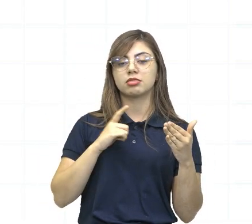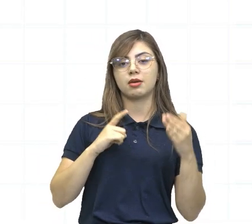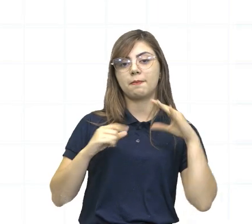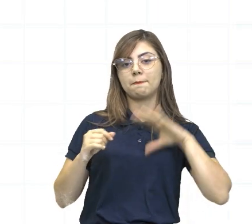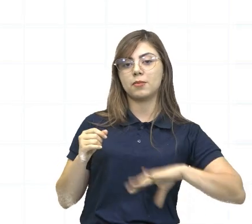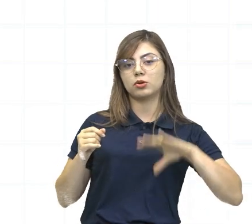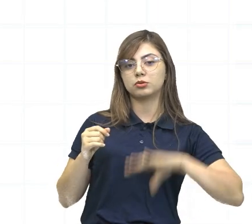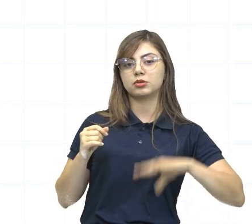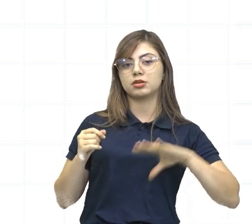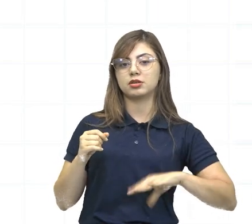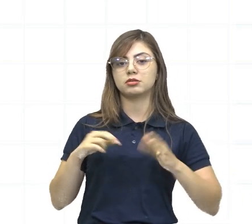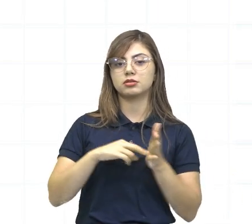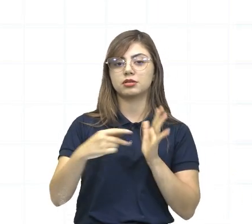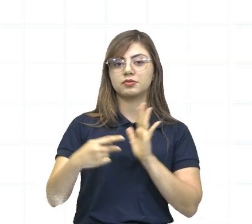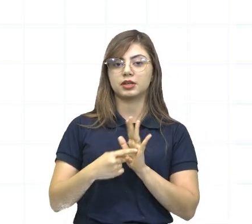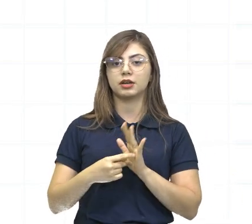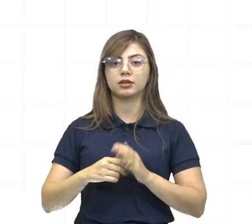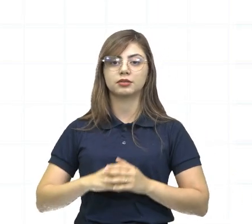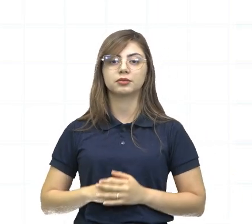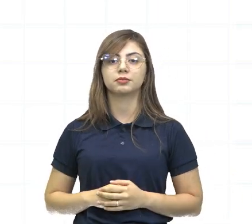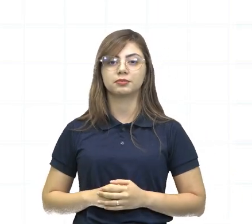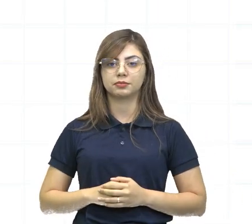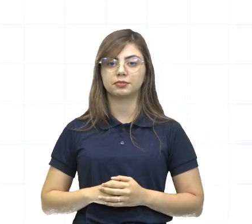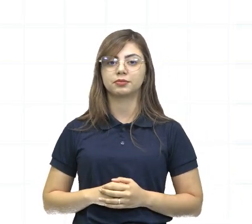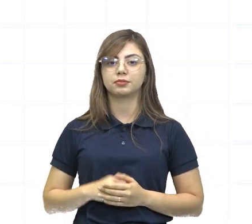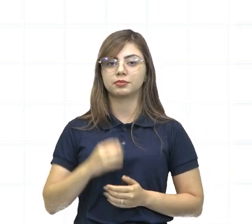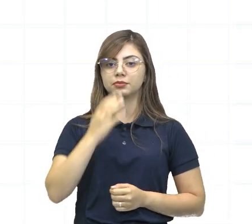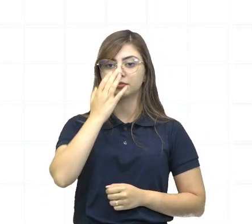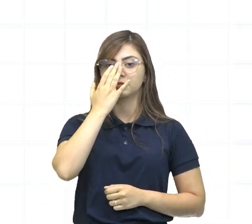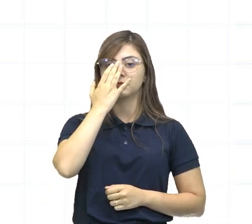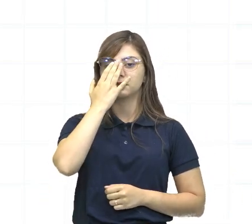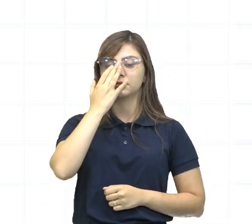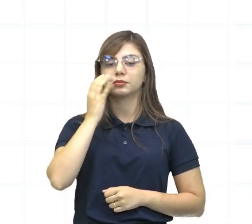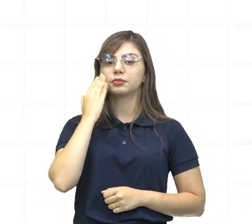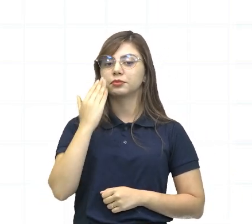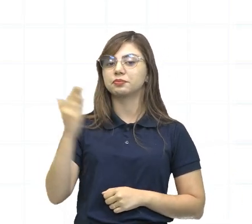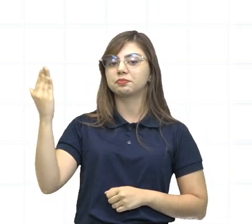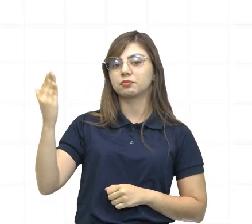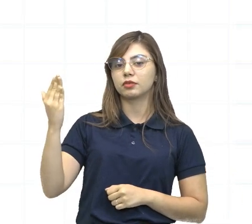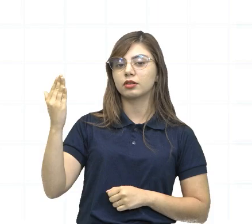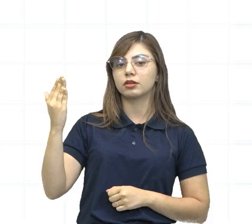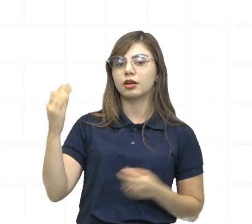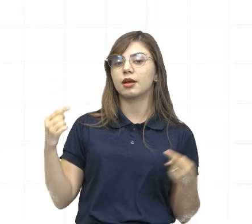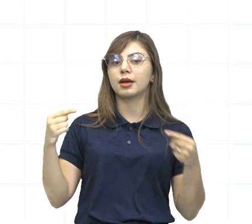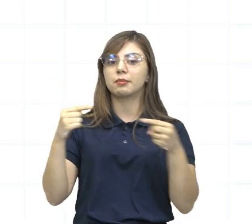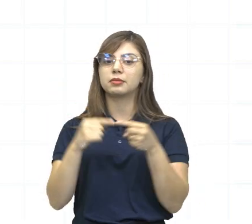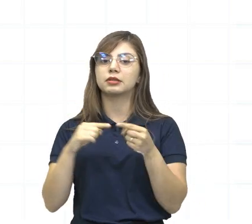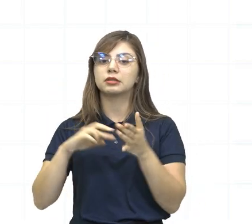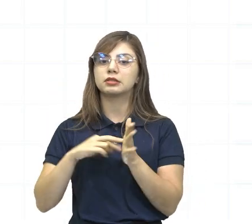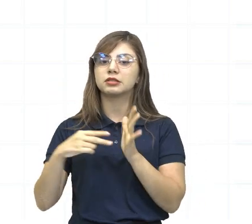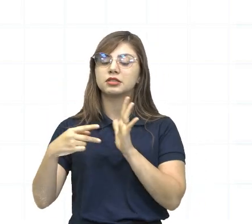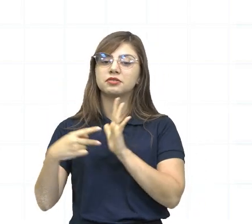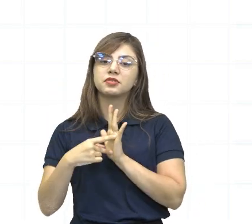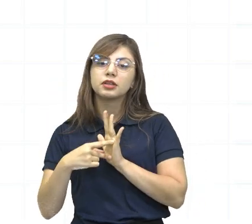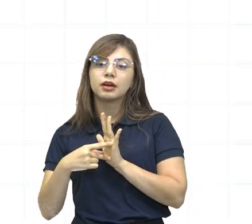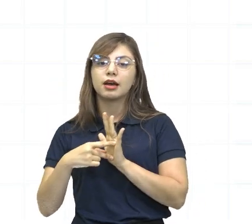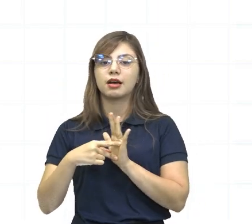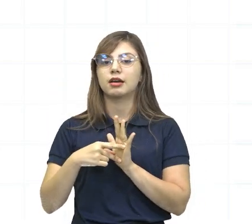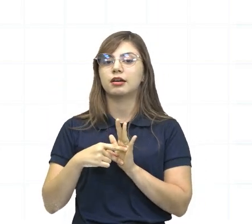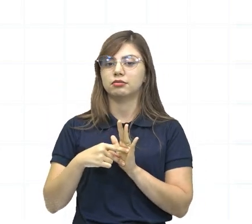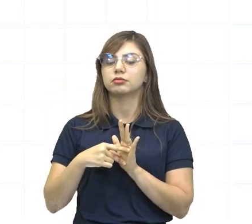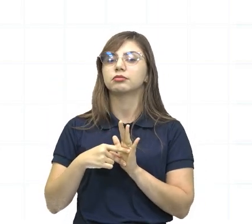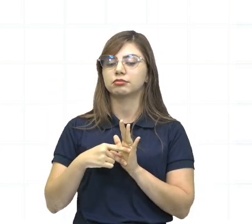layered são camadas. Meaningful significa significativo ou então cheio